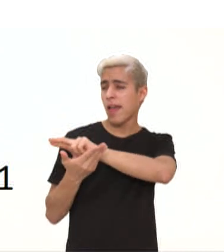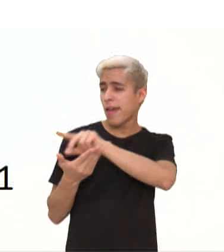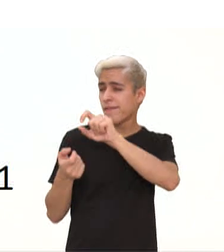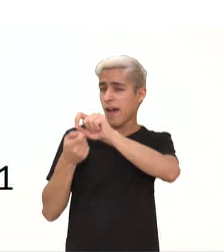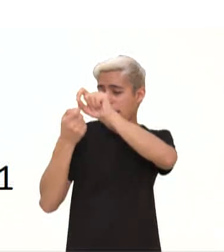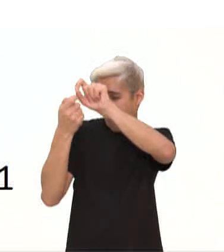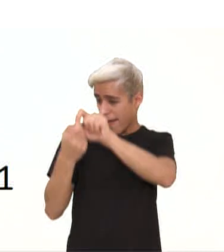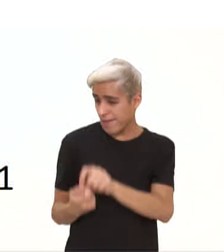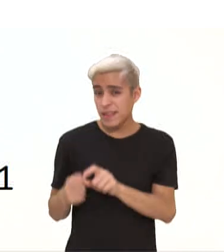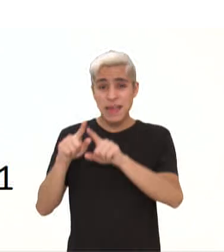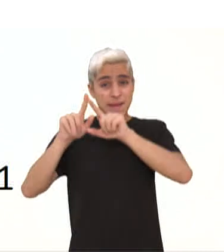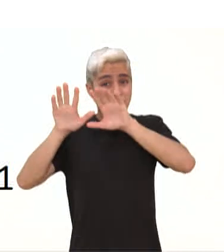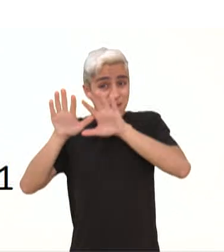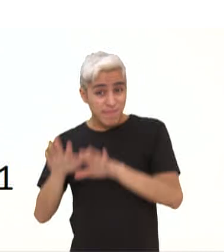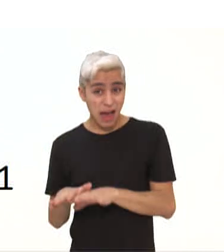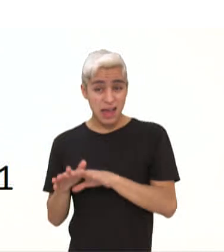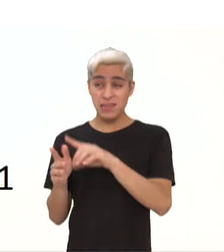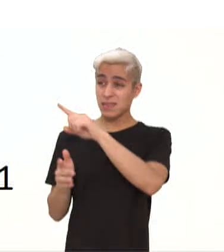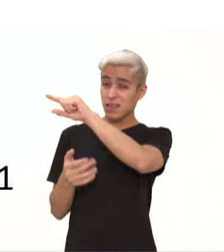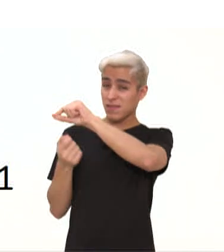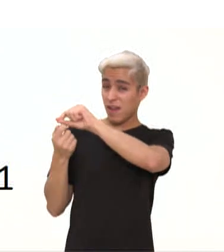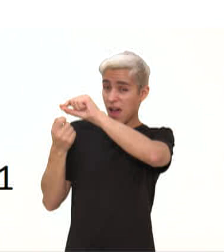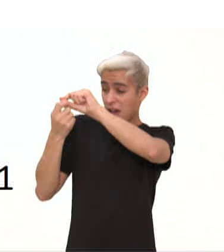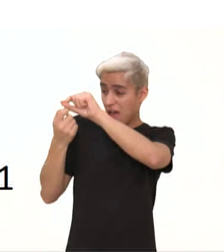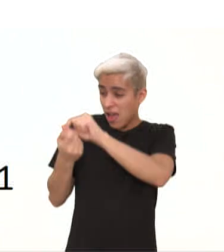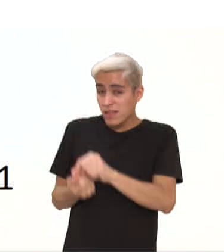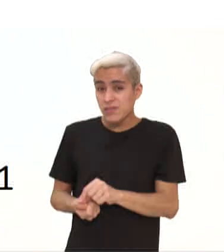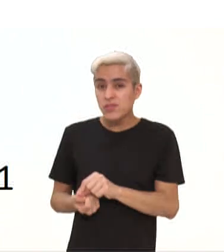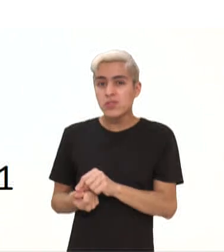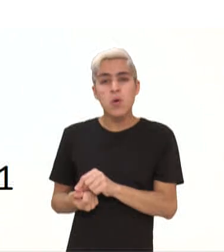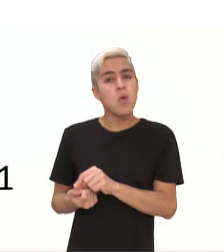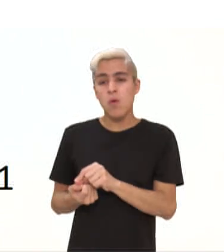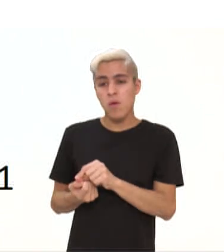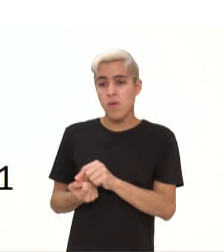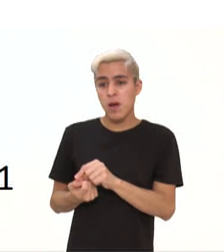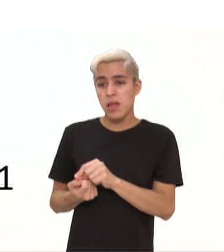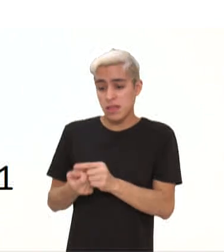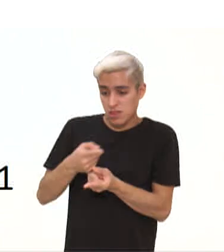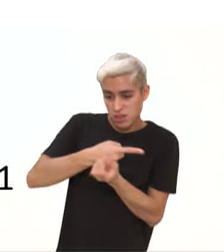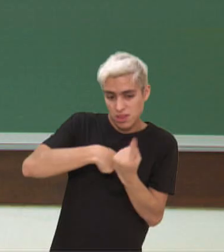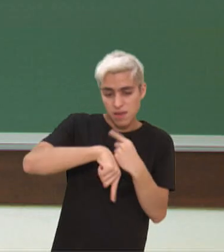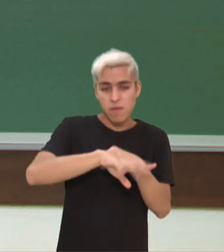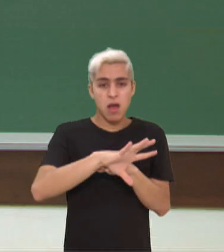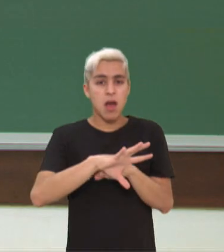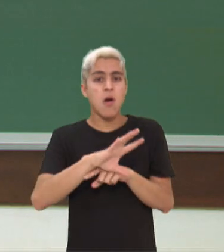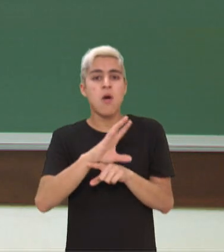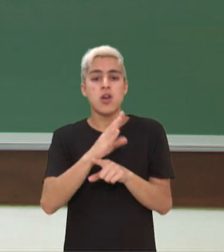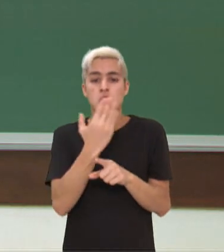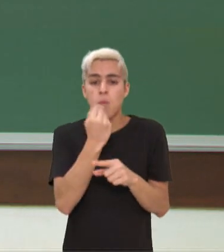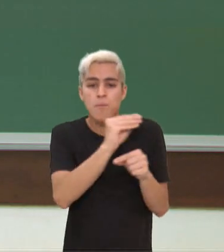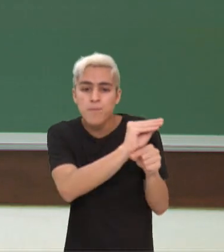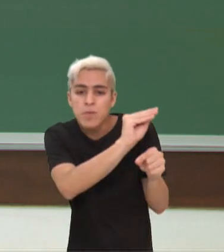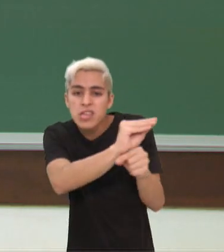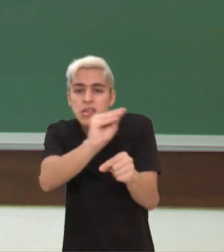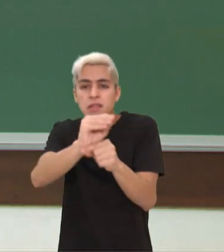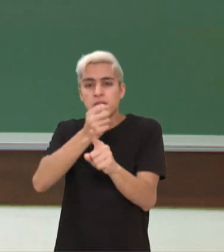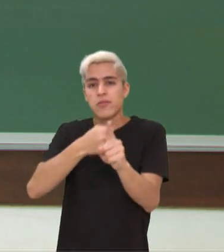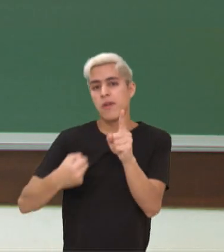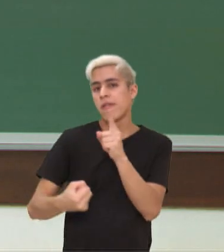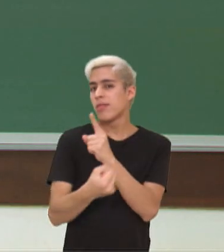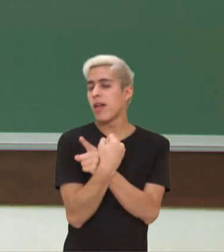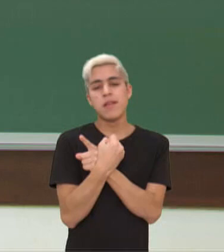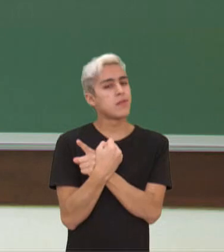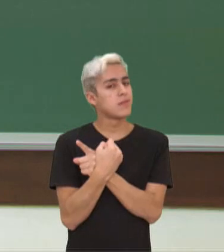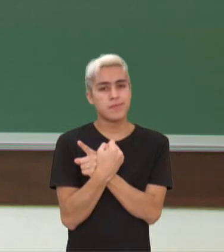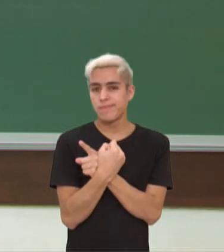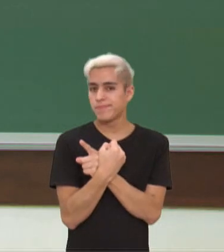Mas esses itens não necessariamente são diretamente revertidos em alimentação para a sociedade como